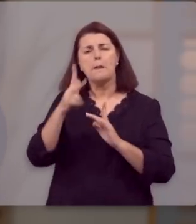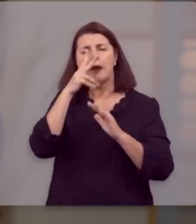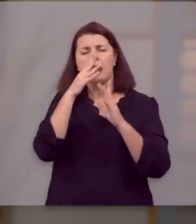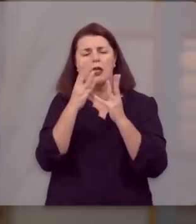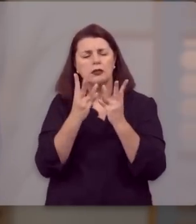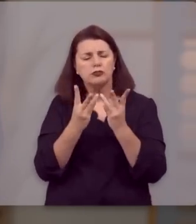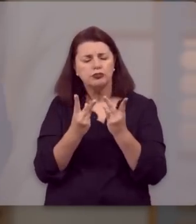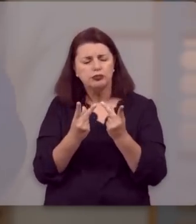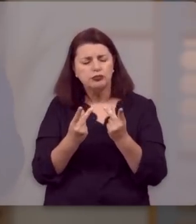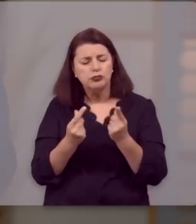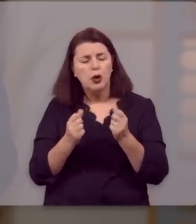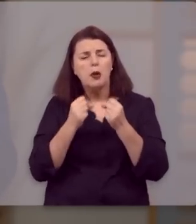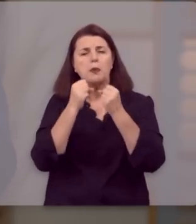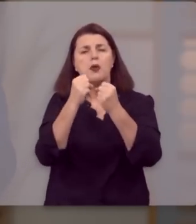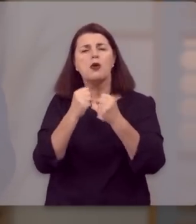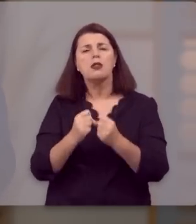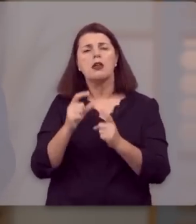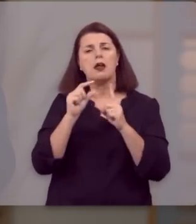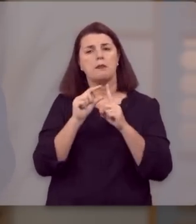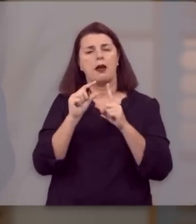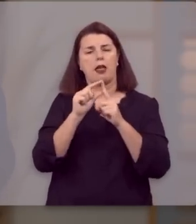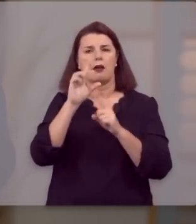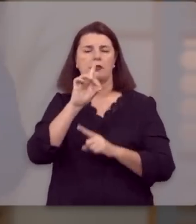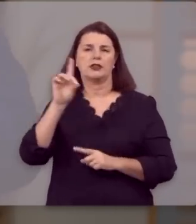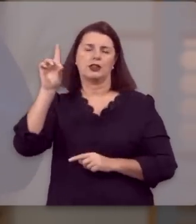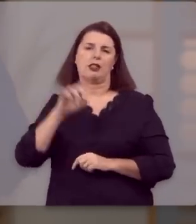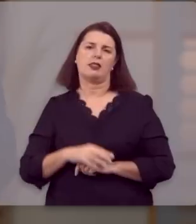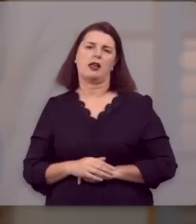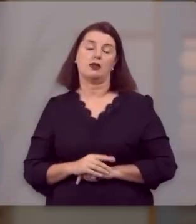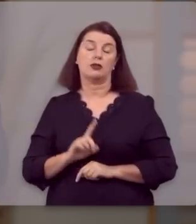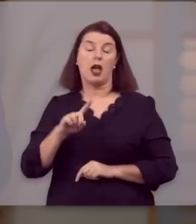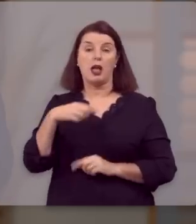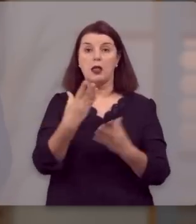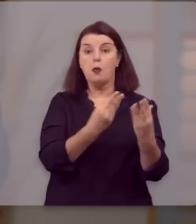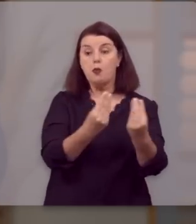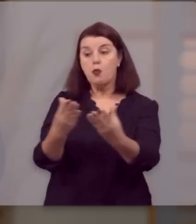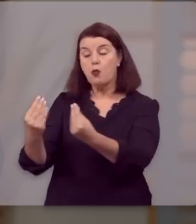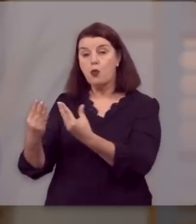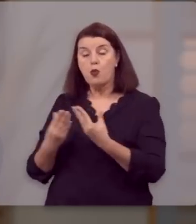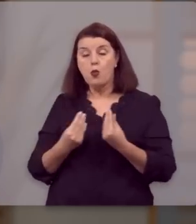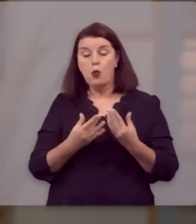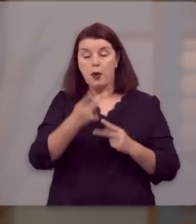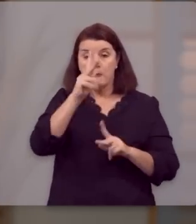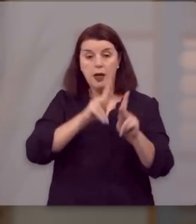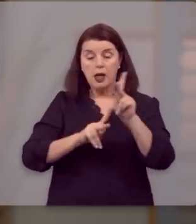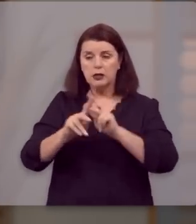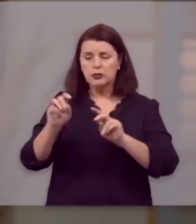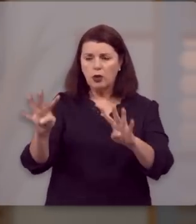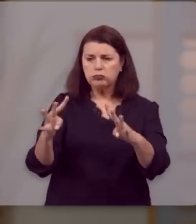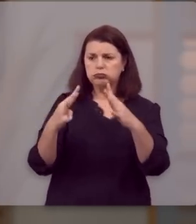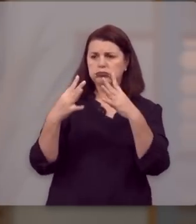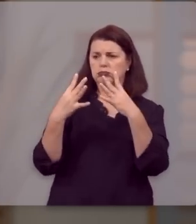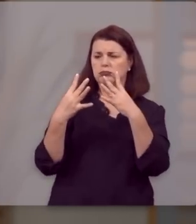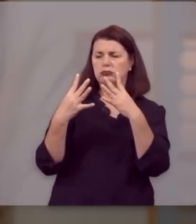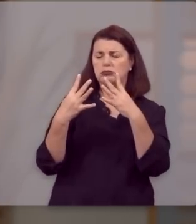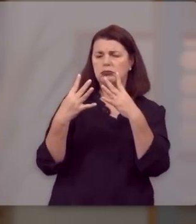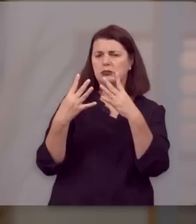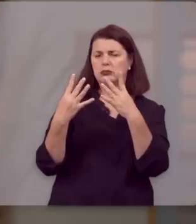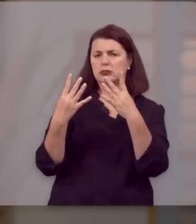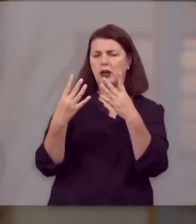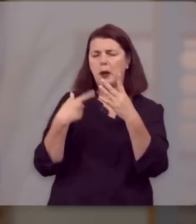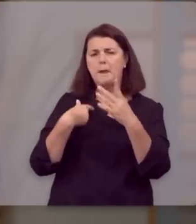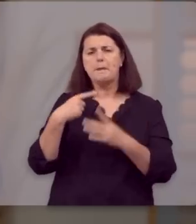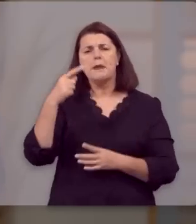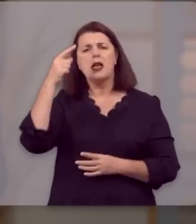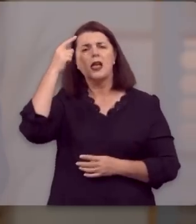pelo poder da palavra de Deus. E então as multidões apelaram para o pregador, em vez do